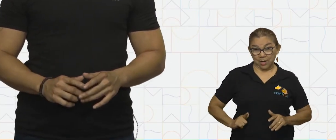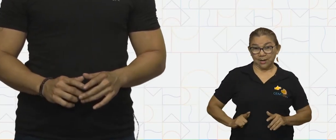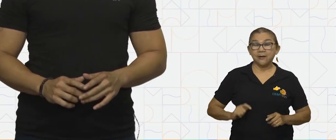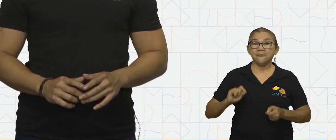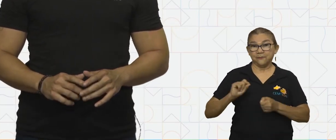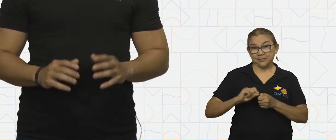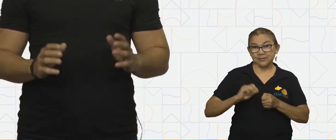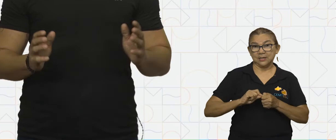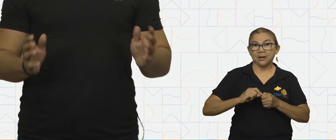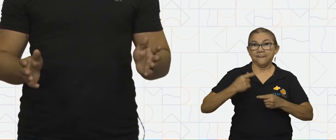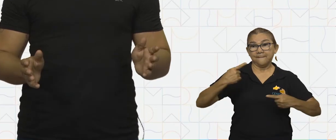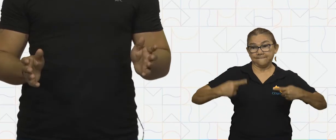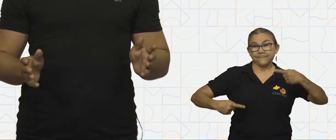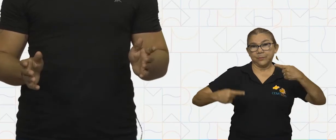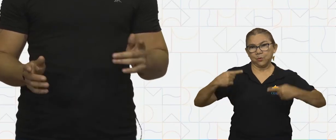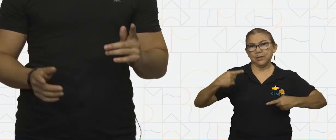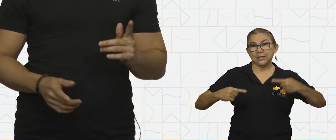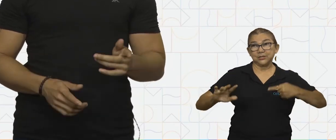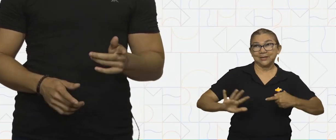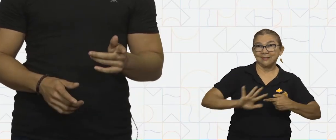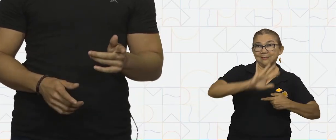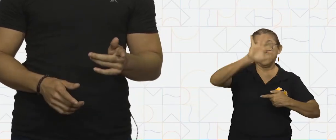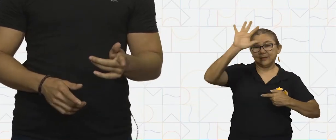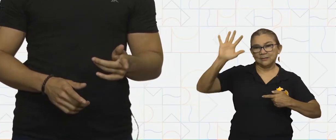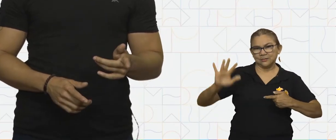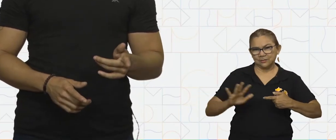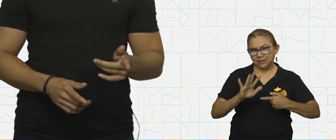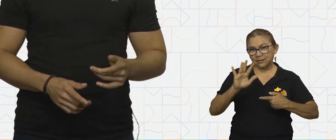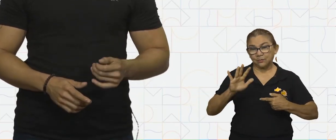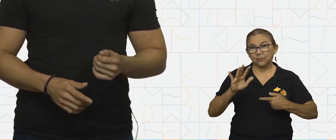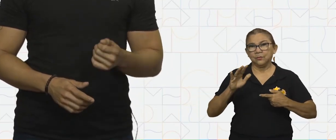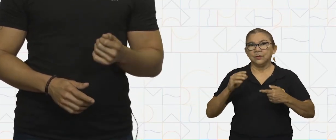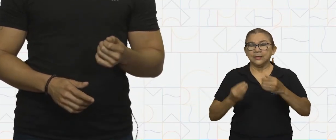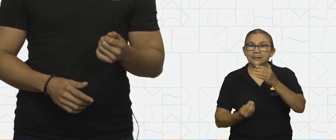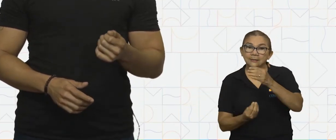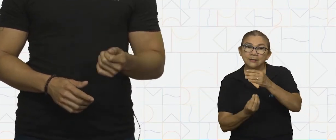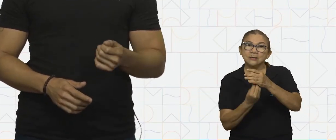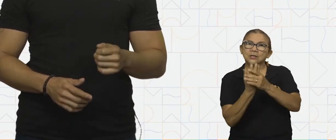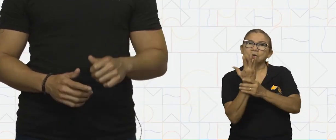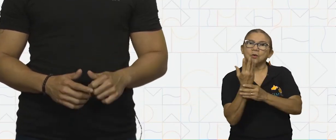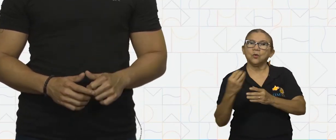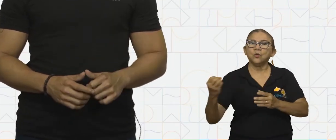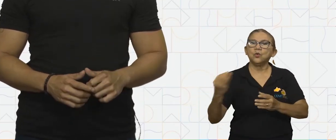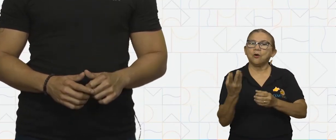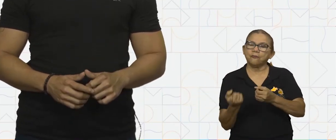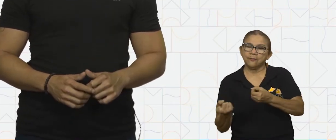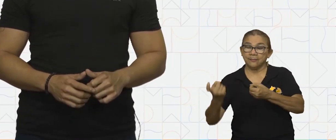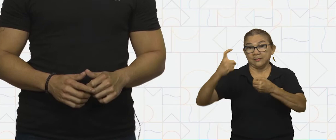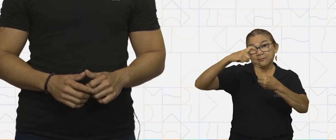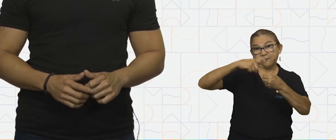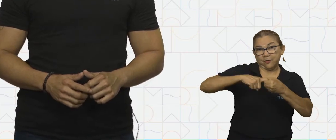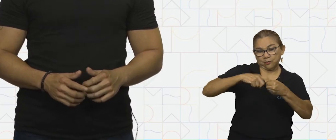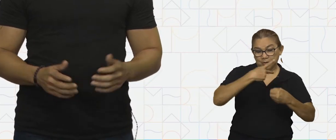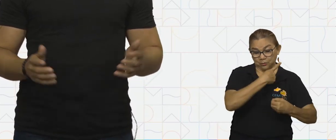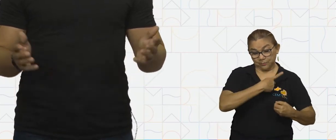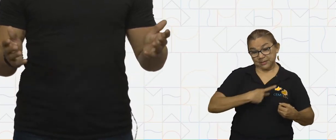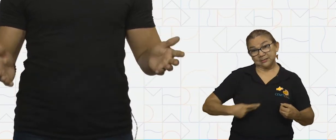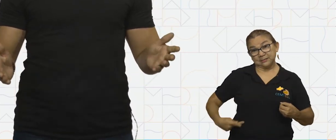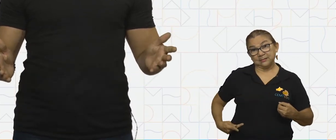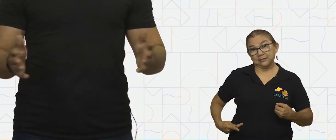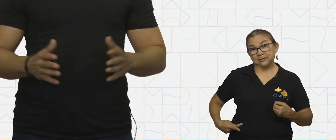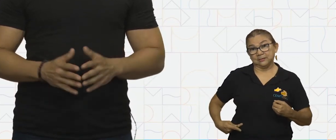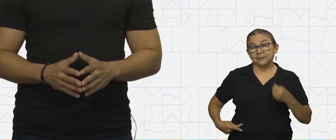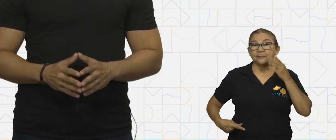nacionalista. Um plebiscito realizado em 1963 determinou a volta do regime presidencialista. Mas